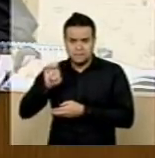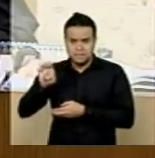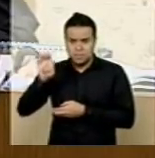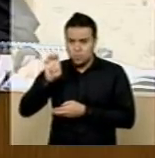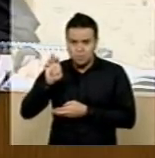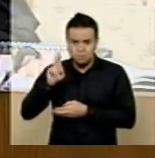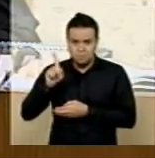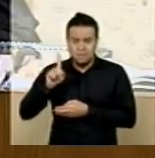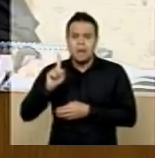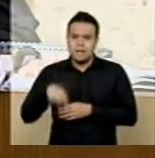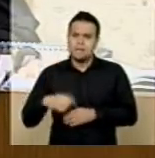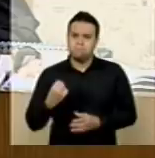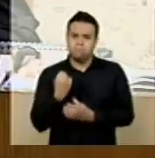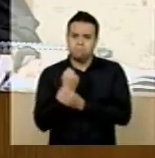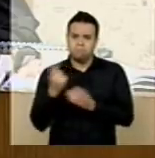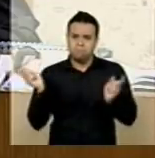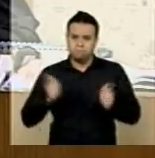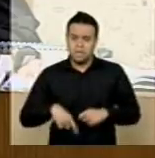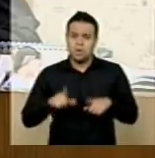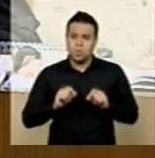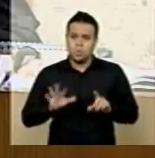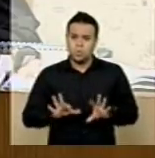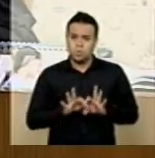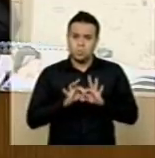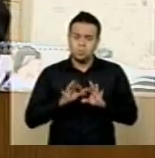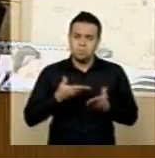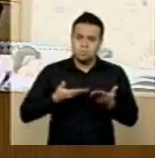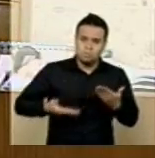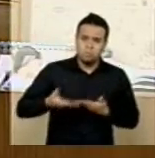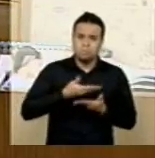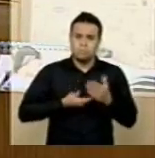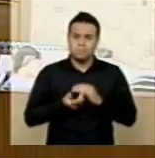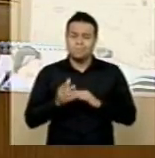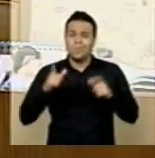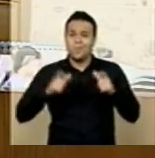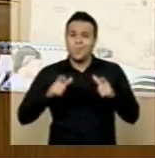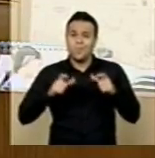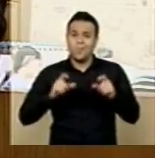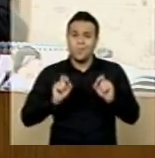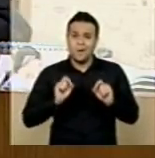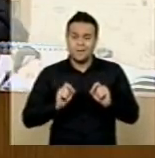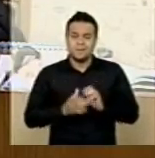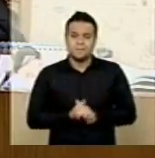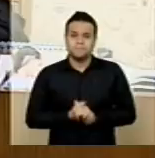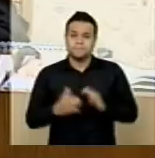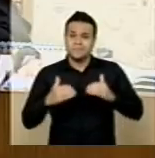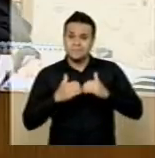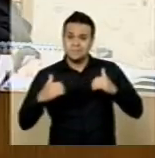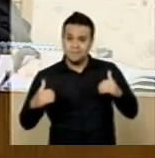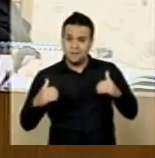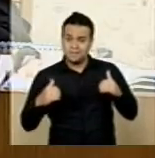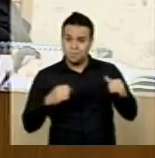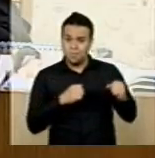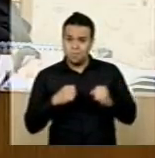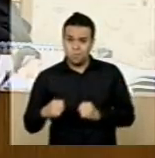de assegurar a convivência pacífica no âmbito do princípio da separação de poderes, uma